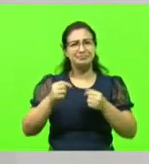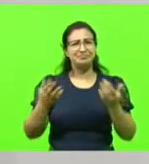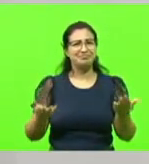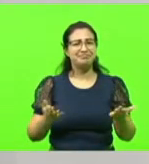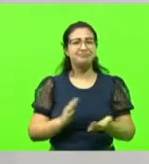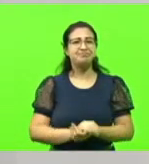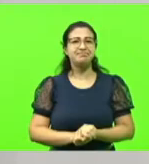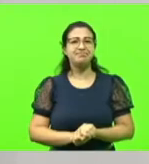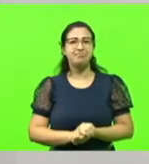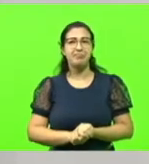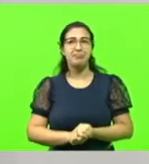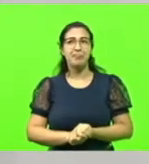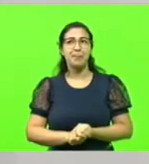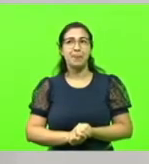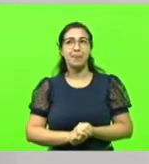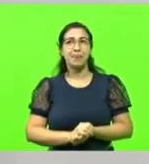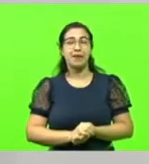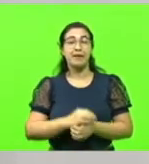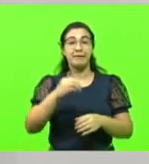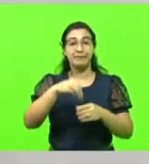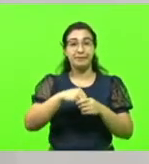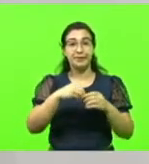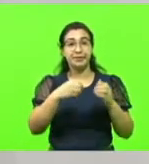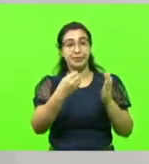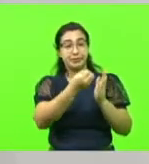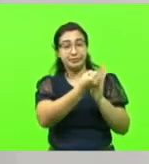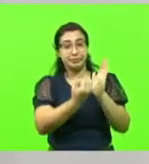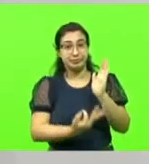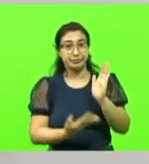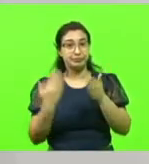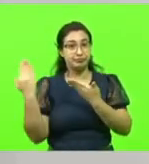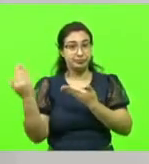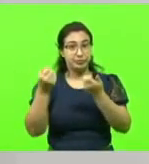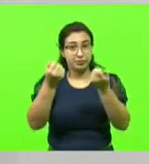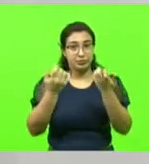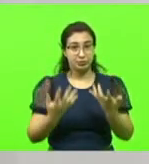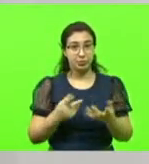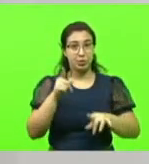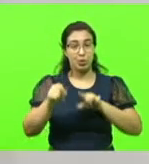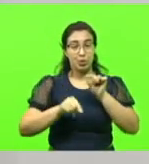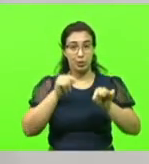uma oportunidade aqui na reportagem da NSC e ela fala o seguinte,